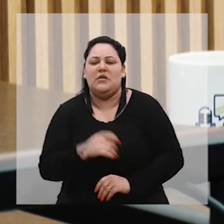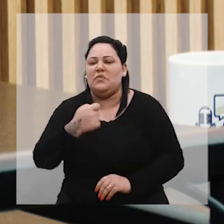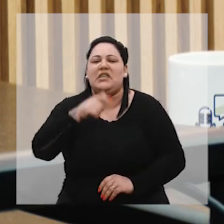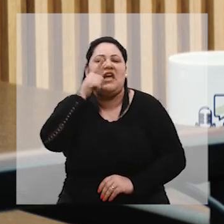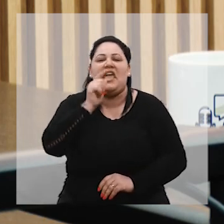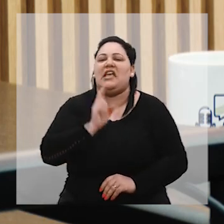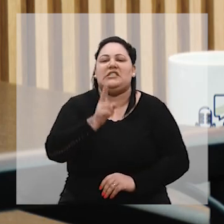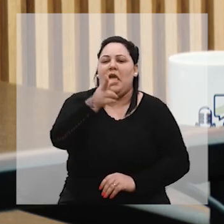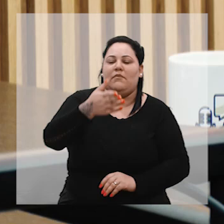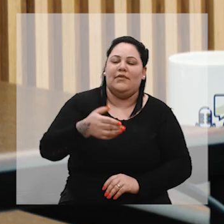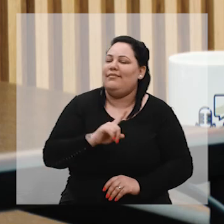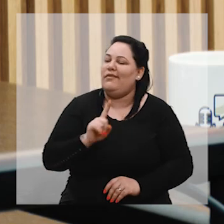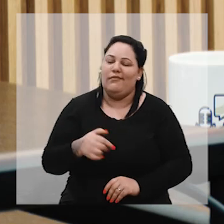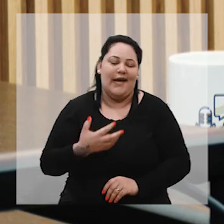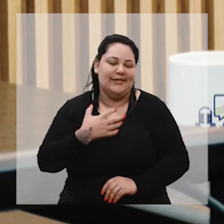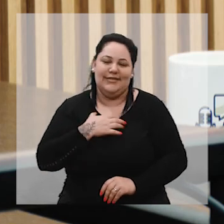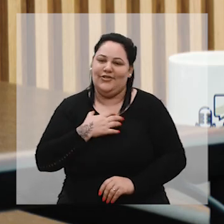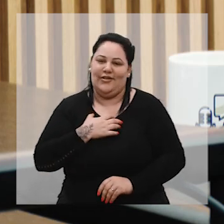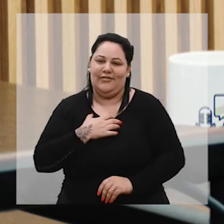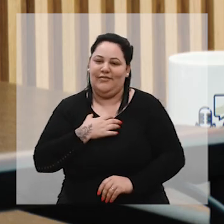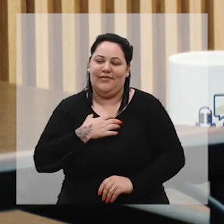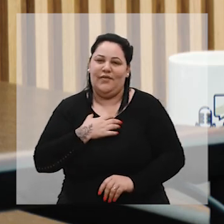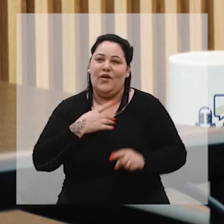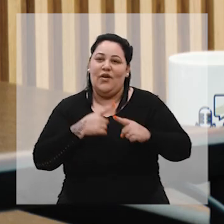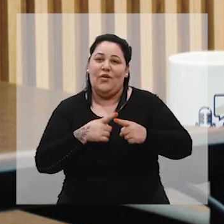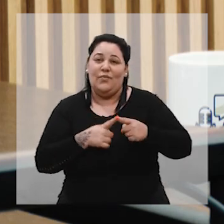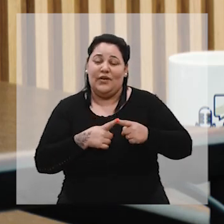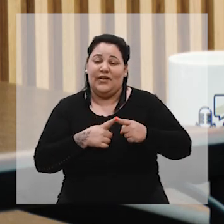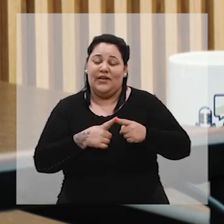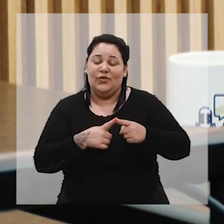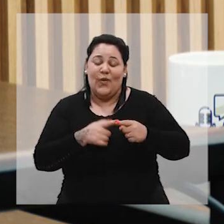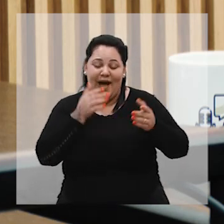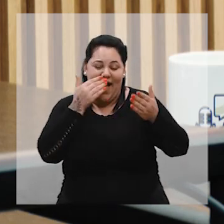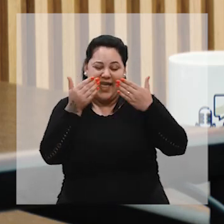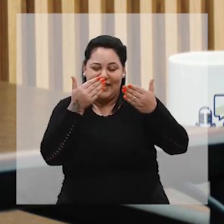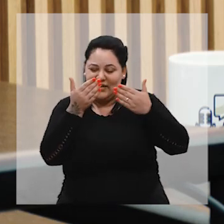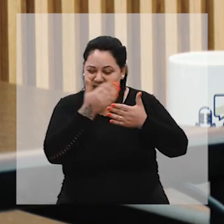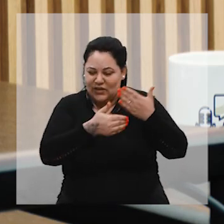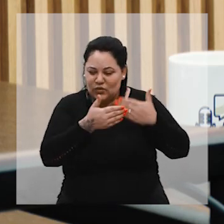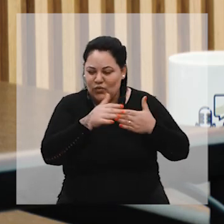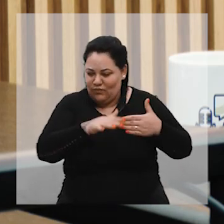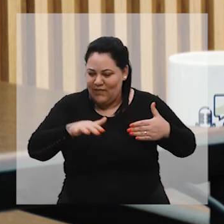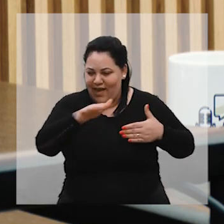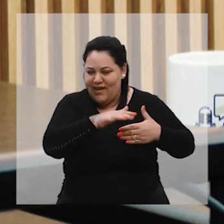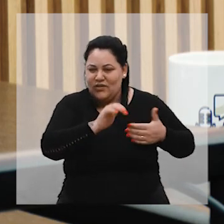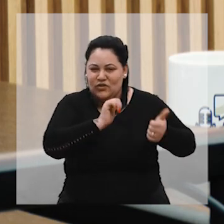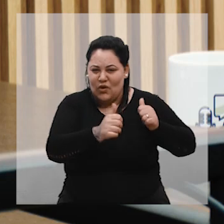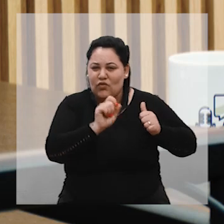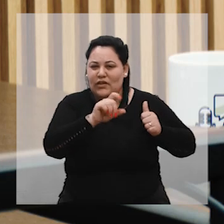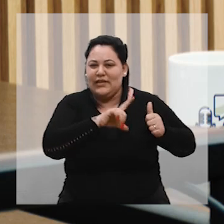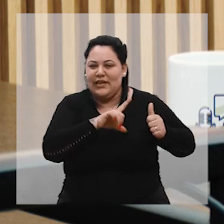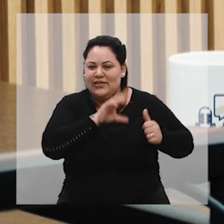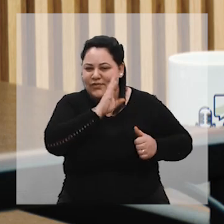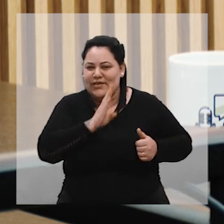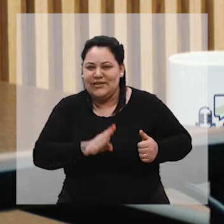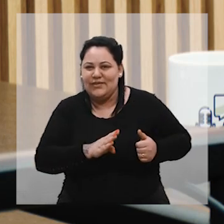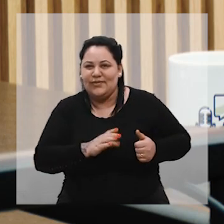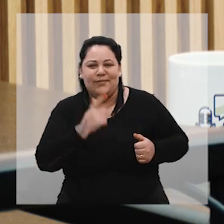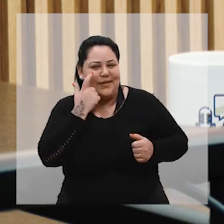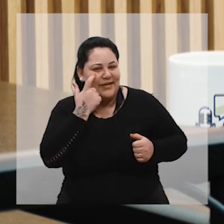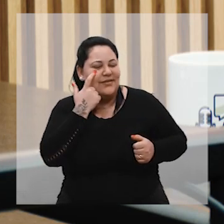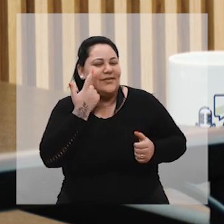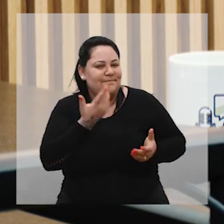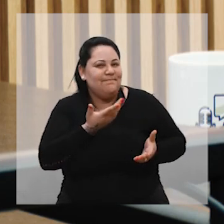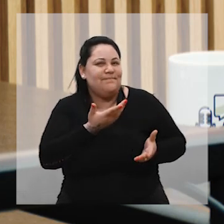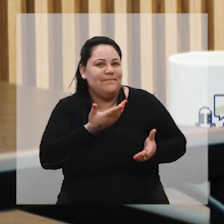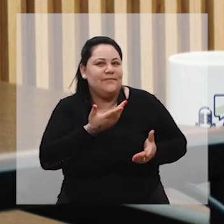Brasil, vocês têm que ganhar sempre. Não é assim, cara. Quando tu olha dentro do esporte, assim, o que eles têm realmente de Brasil, tu